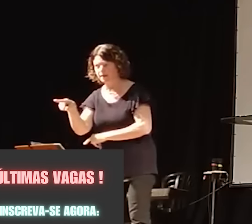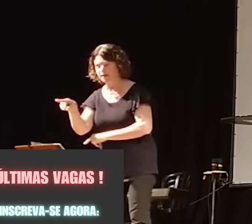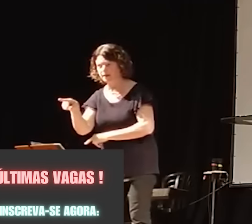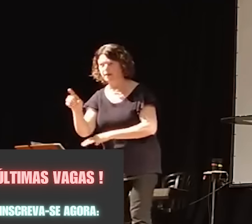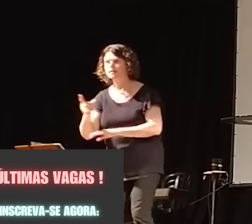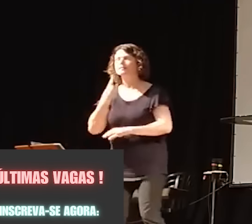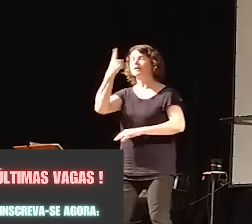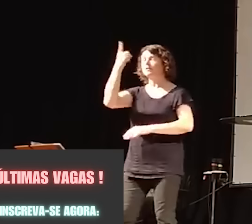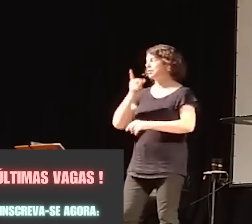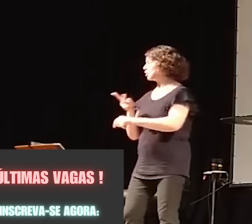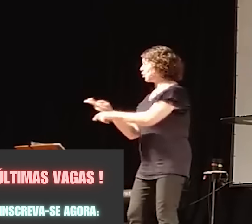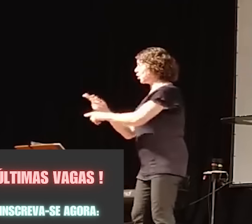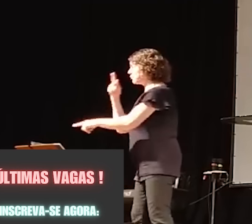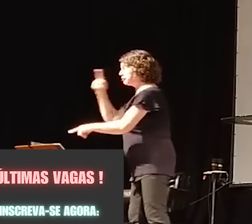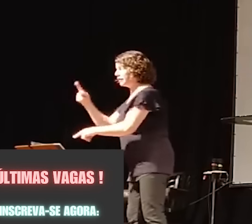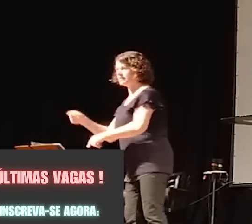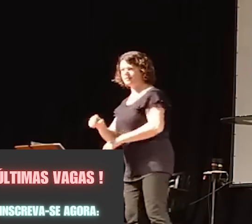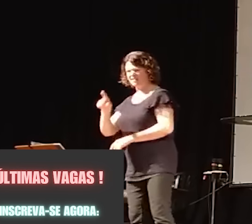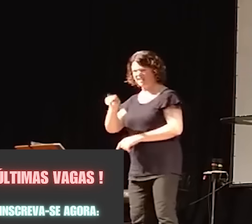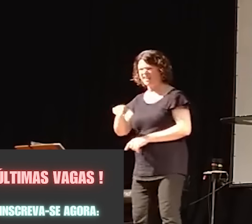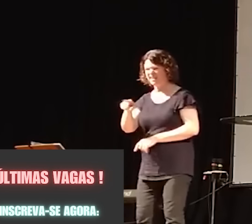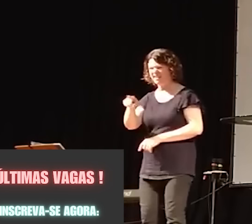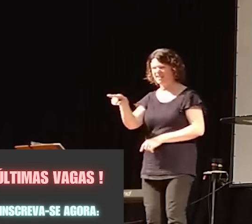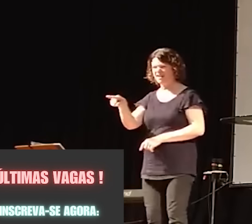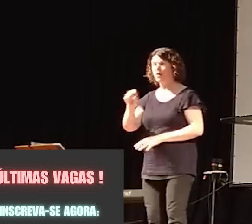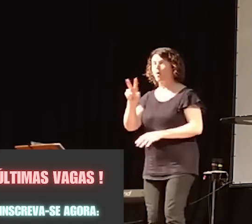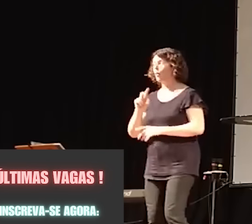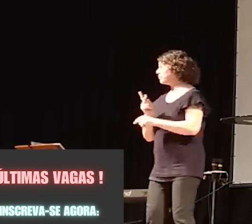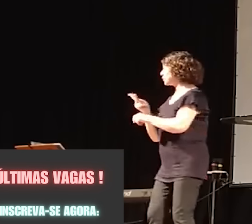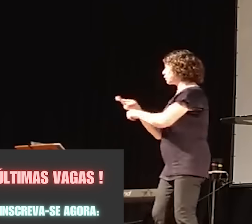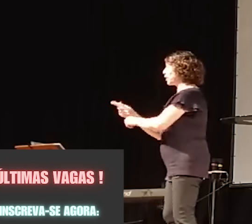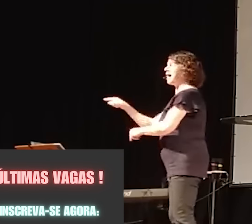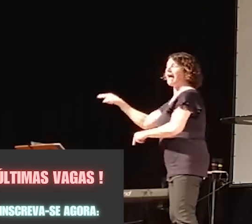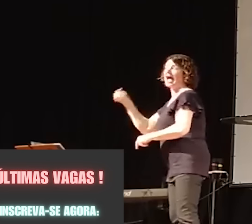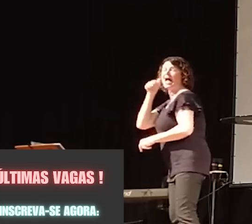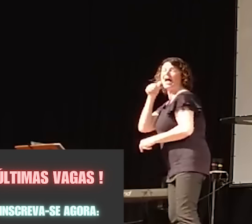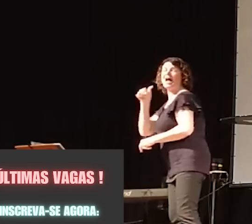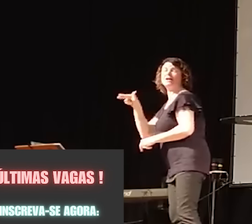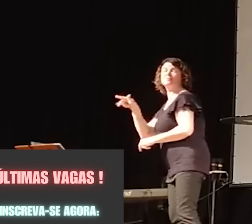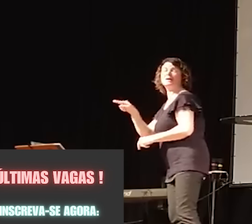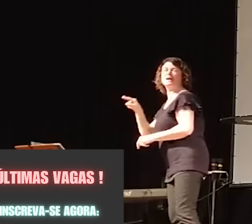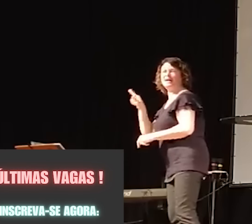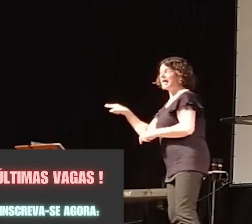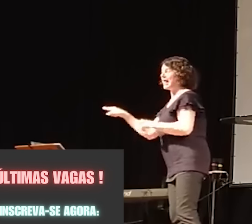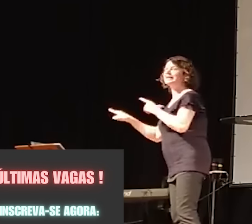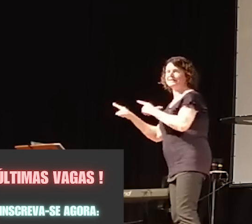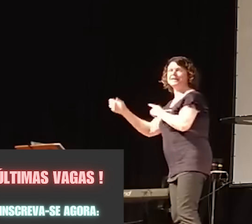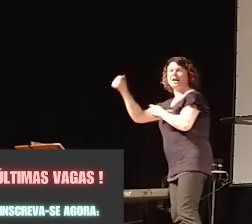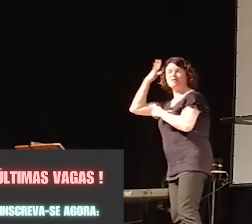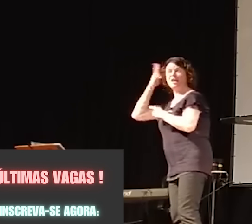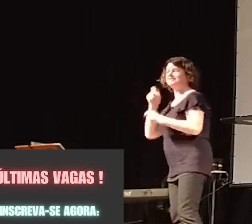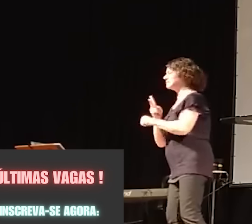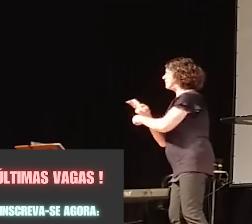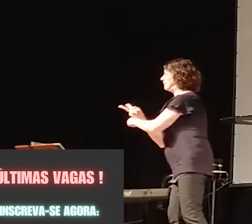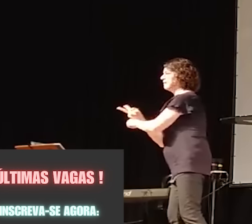irmãzinha da revelação da igreja é isso ele consultou ao Senhor